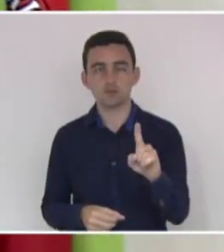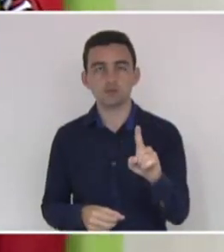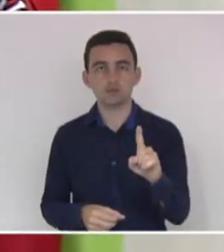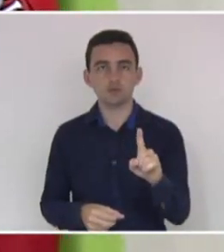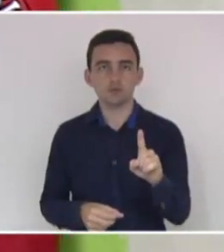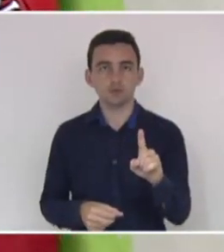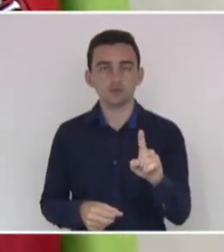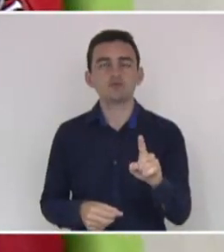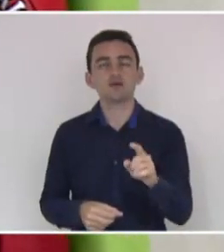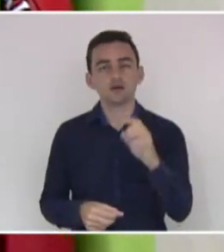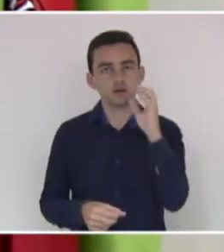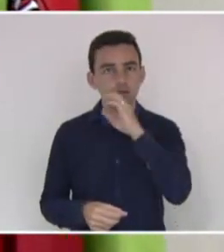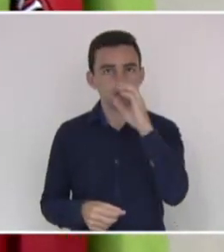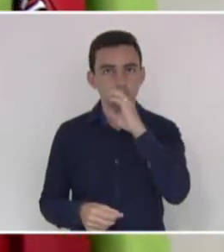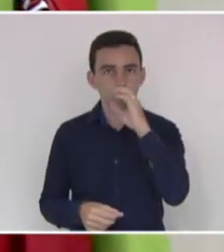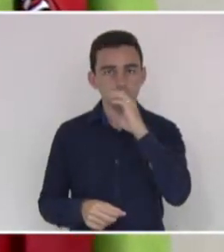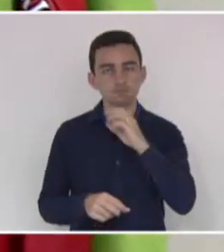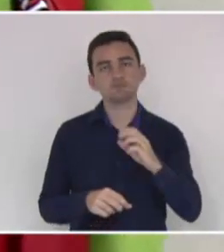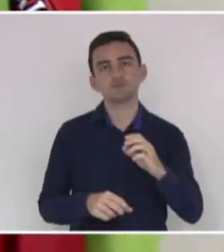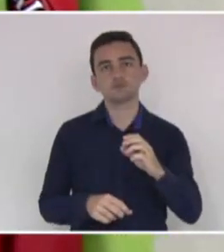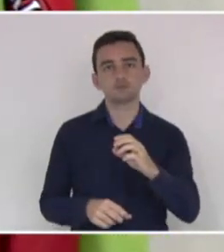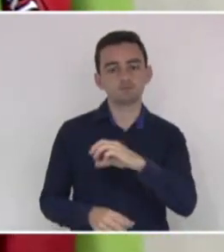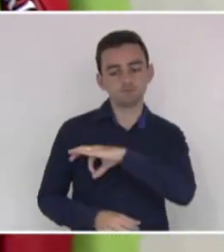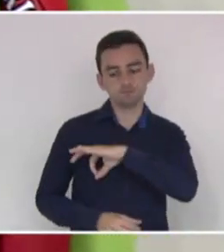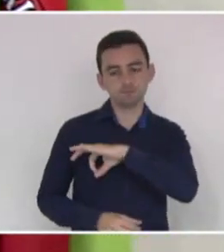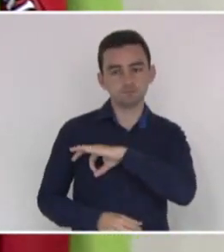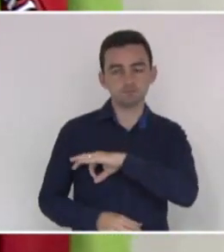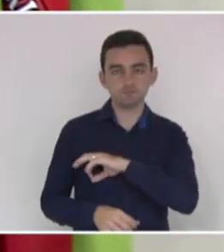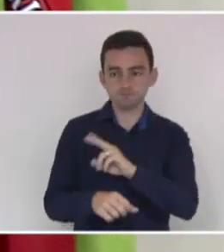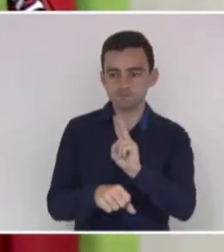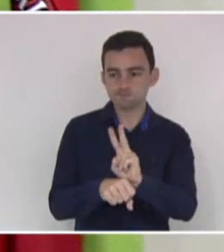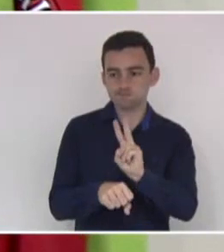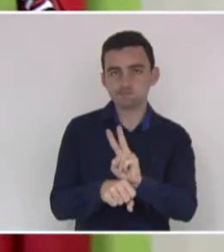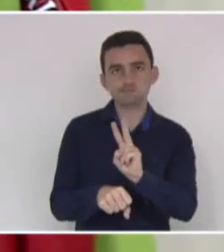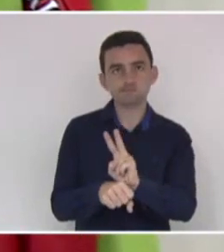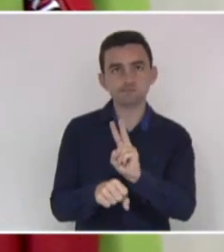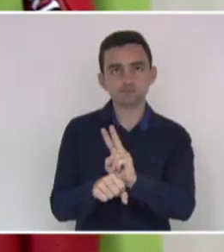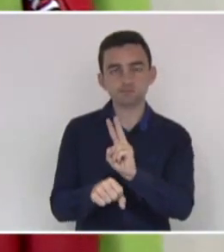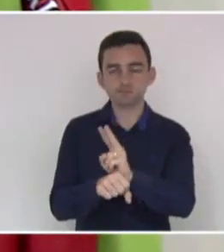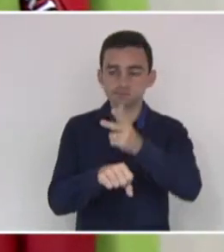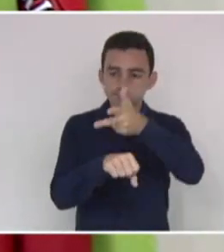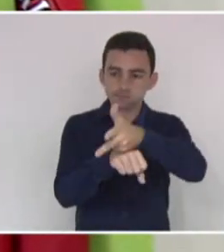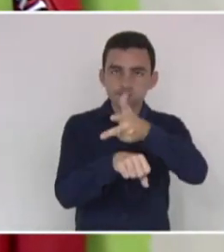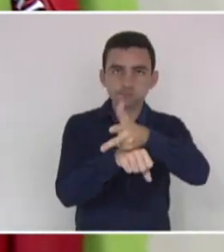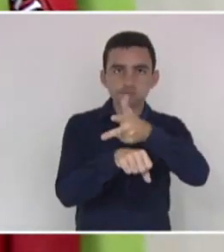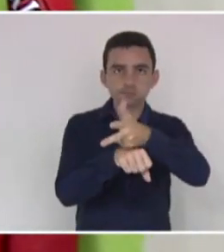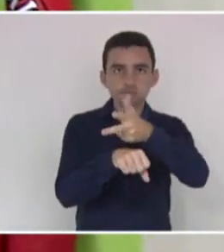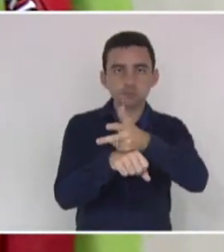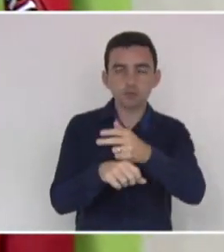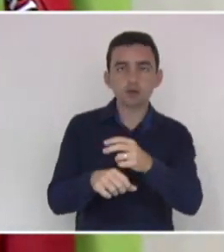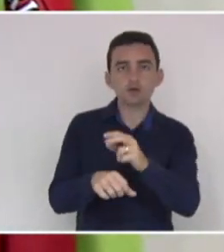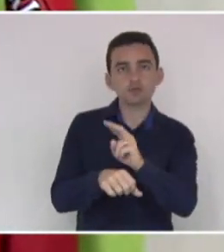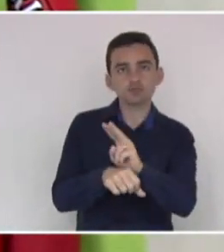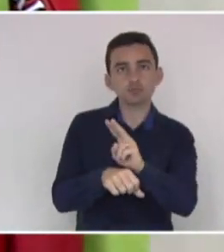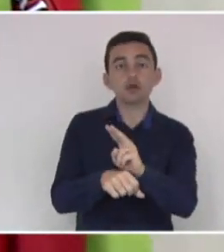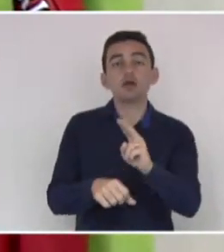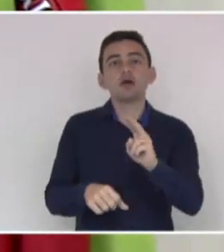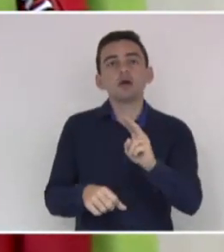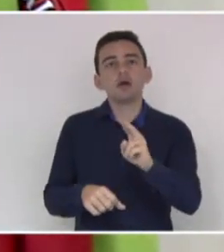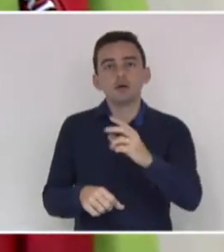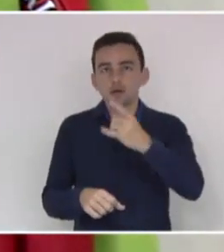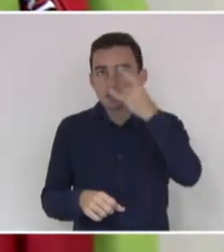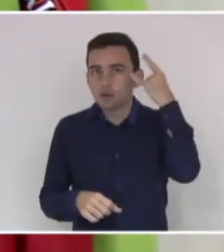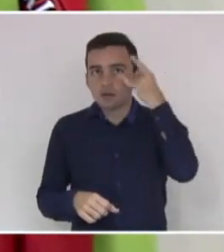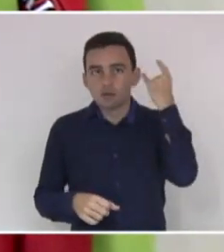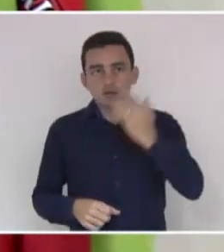eficiente da polícia, trabalho de monitoramento, de acompanhamento, os bandidos foram